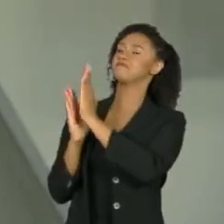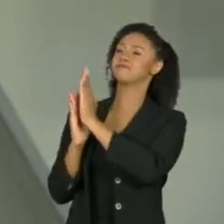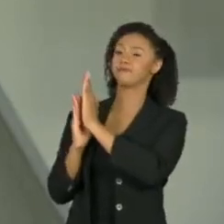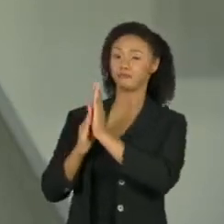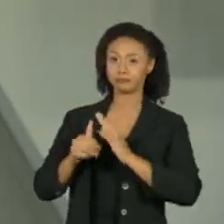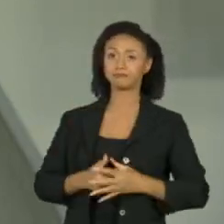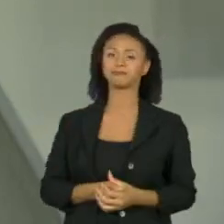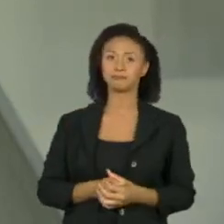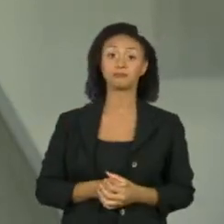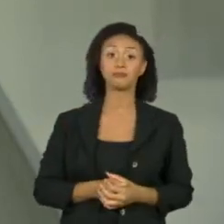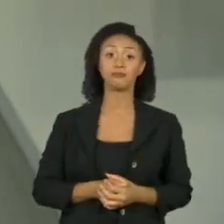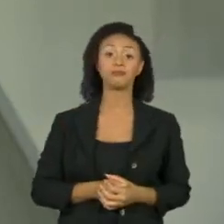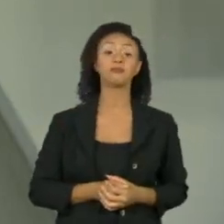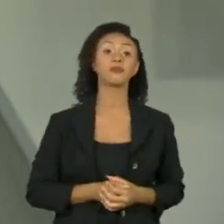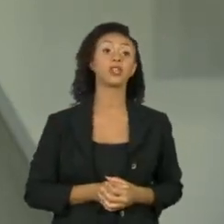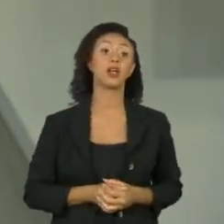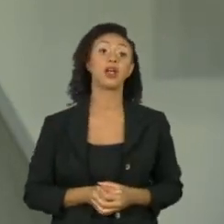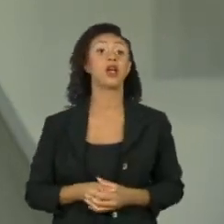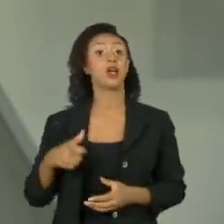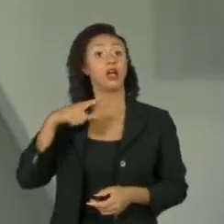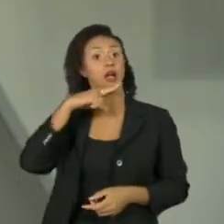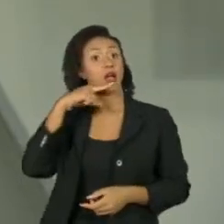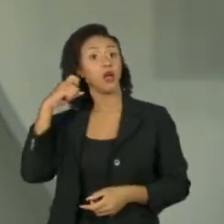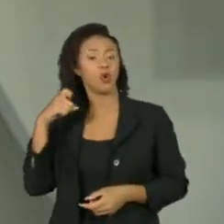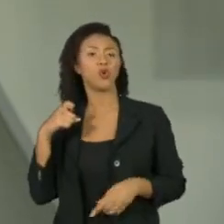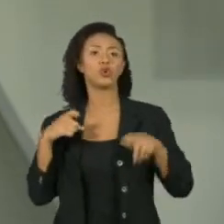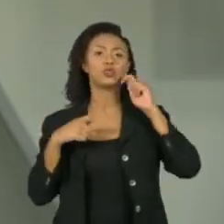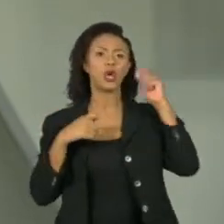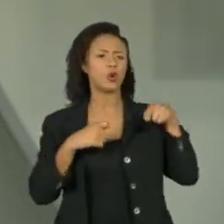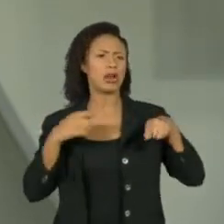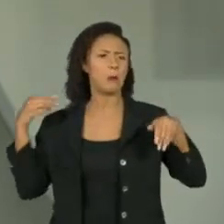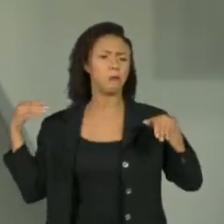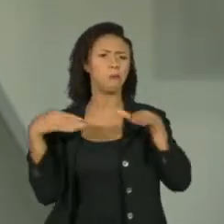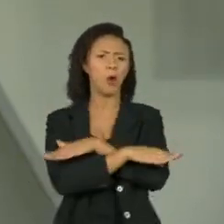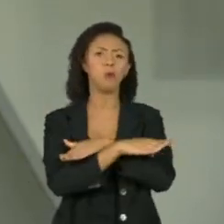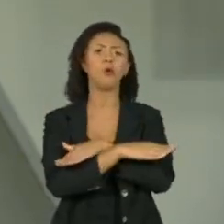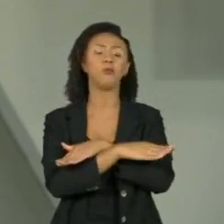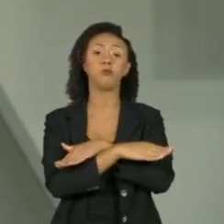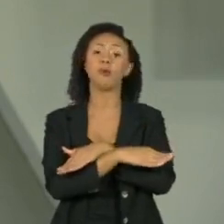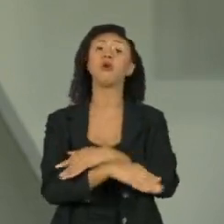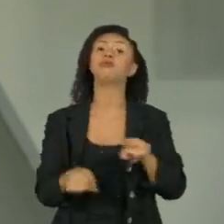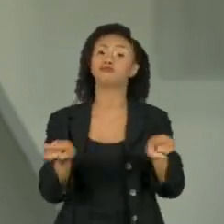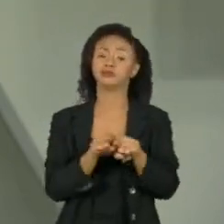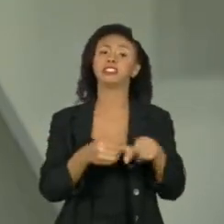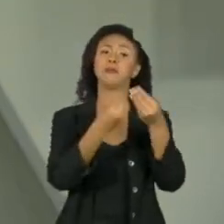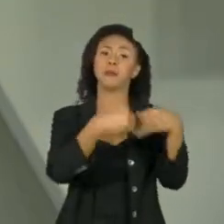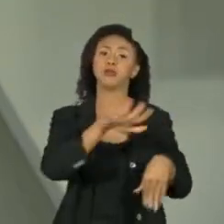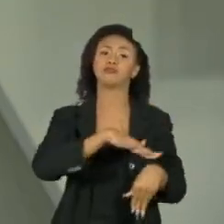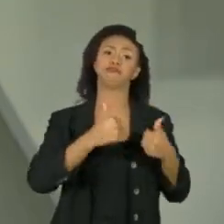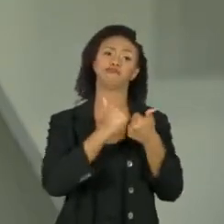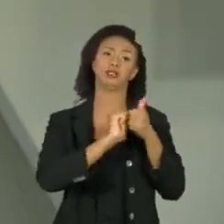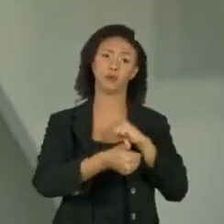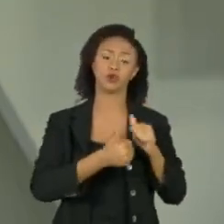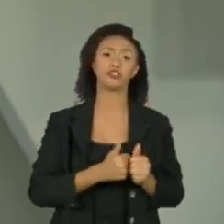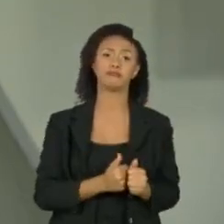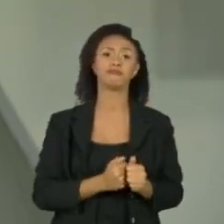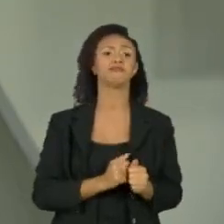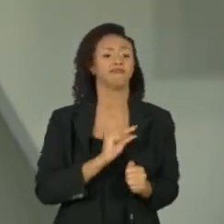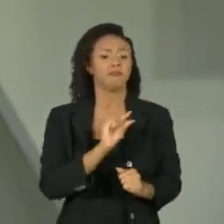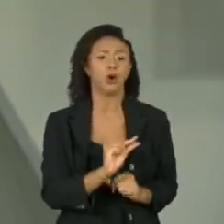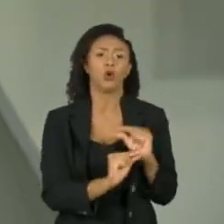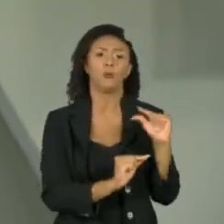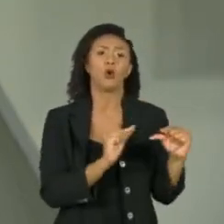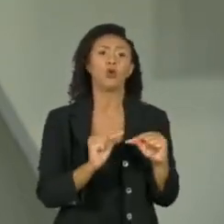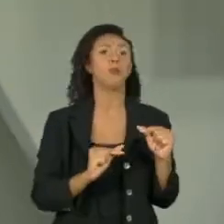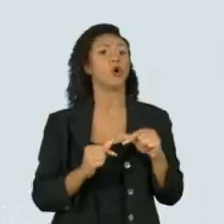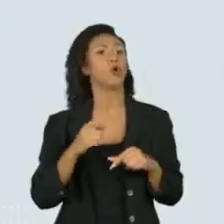a razão russa contra a Ucrânia gerou uma reação sem precedentes no esporte Pouco a Pouco país é banido de